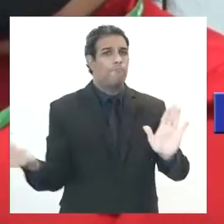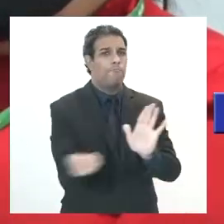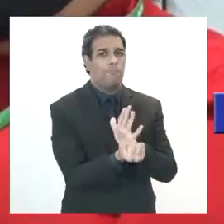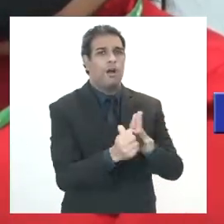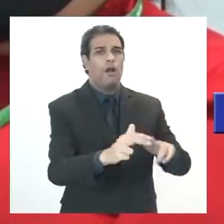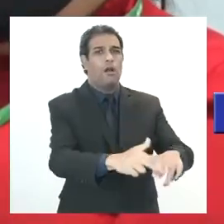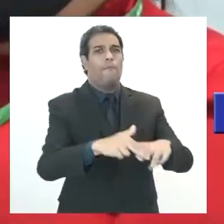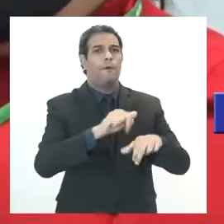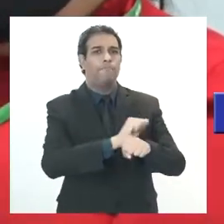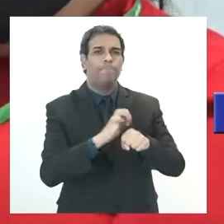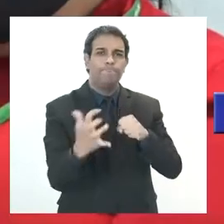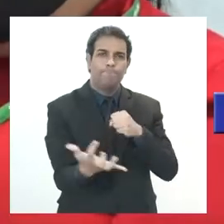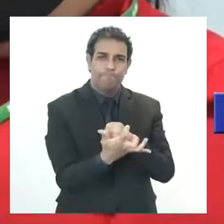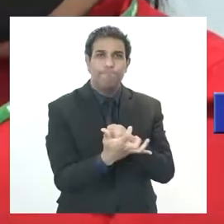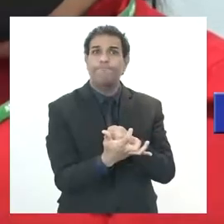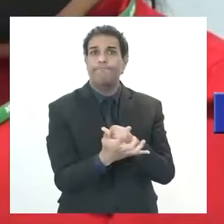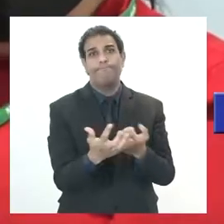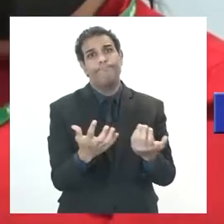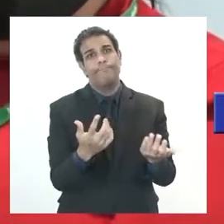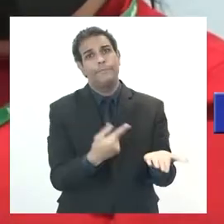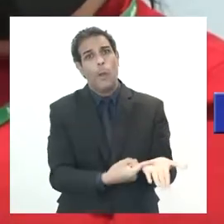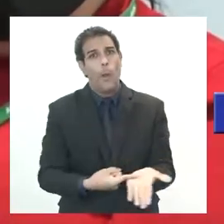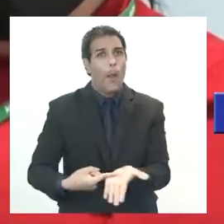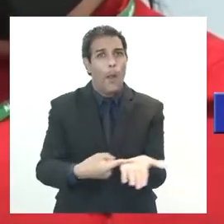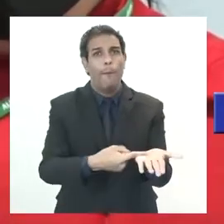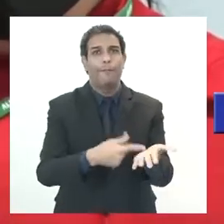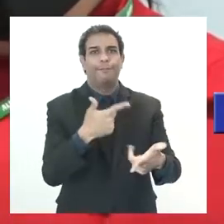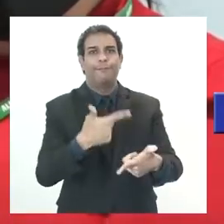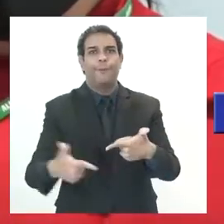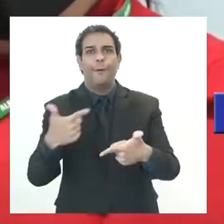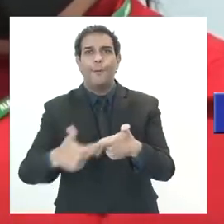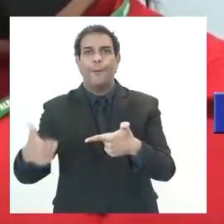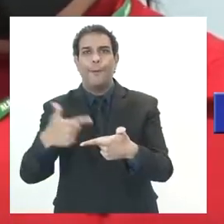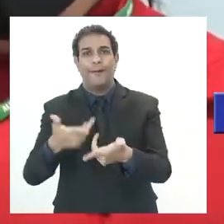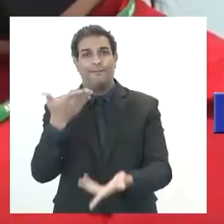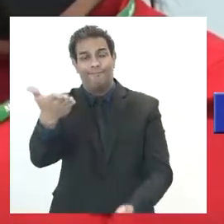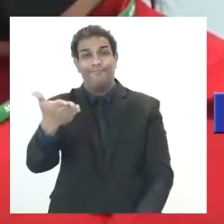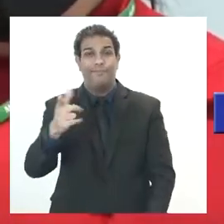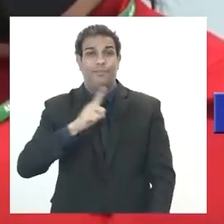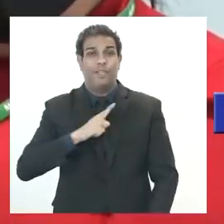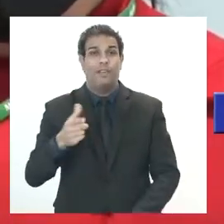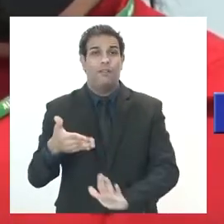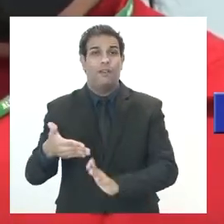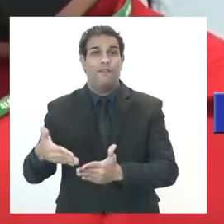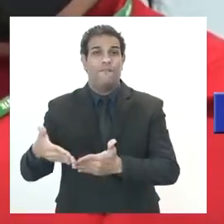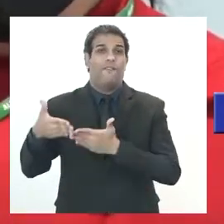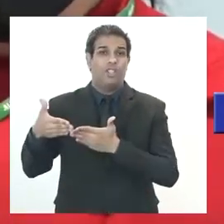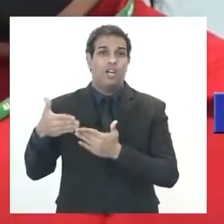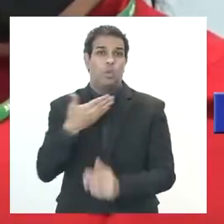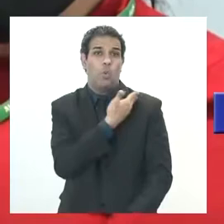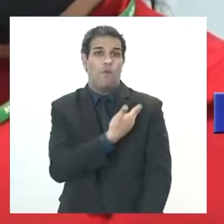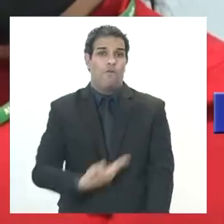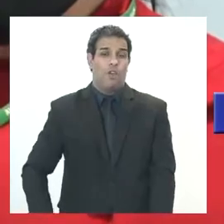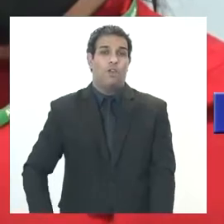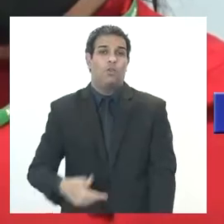apontando irregularidades infelizmente Deputado o governador foi afastado a partir de uma Auditoria do